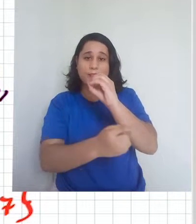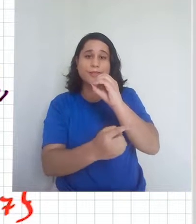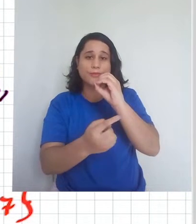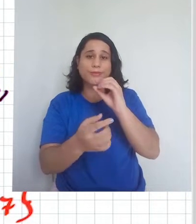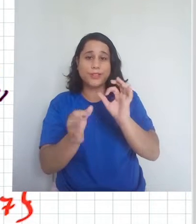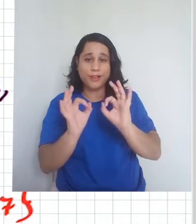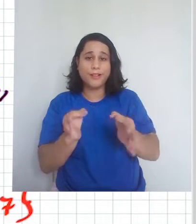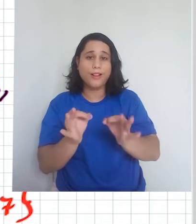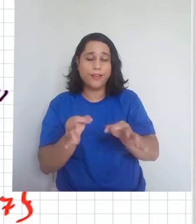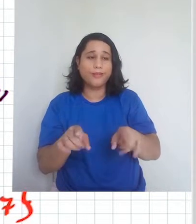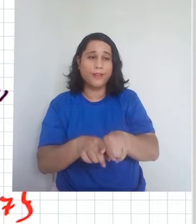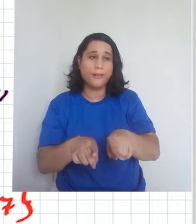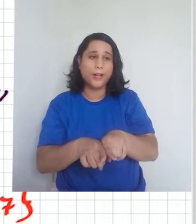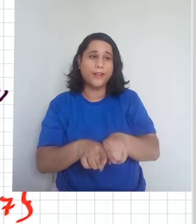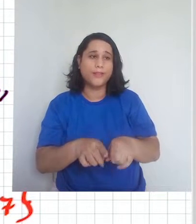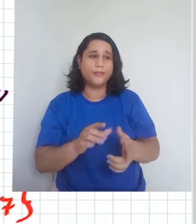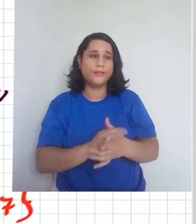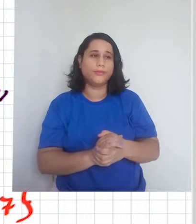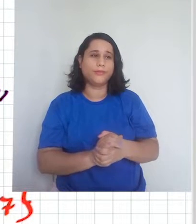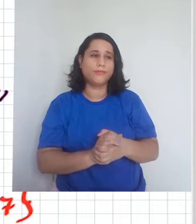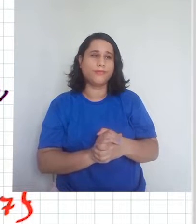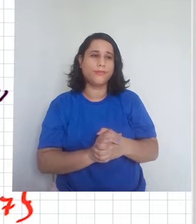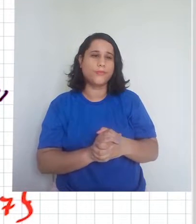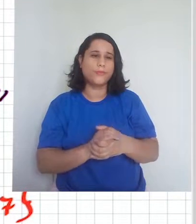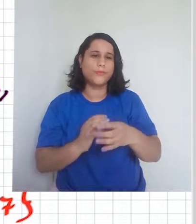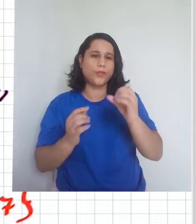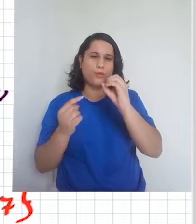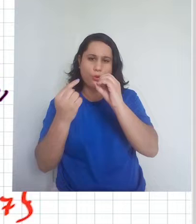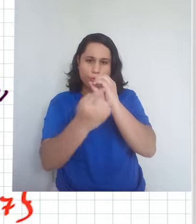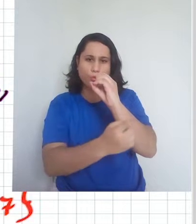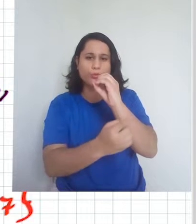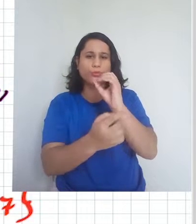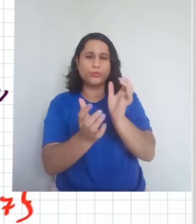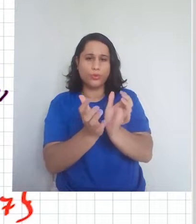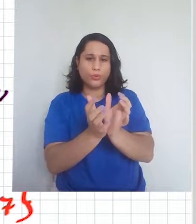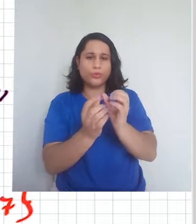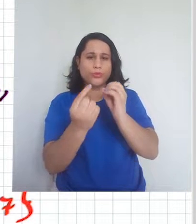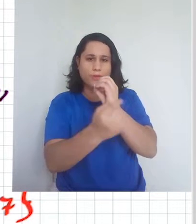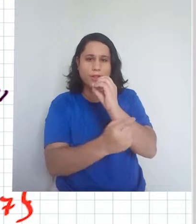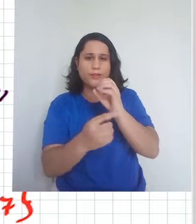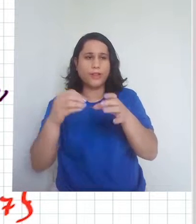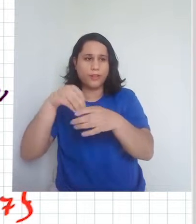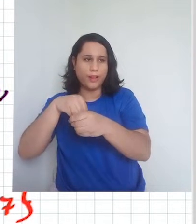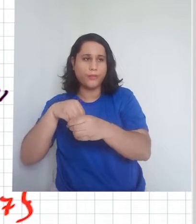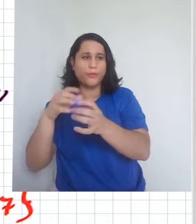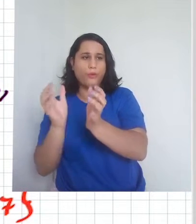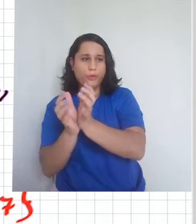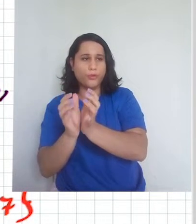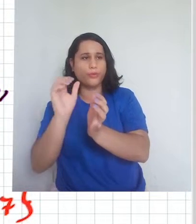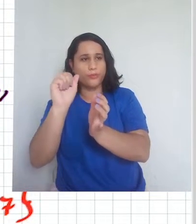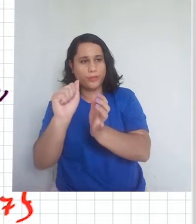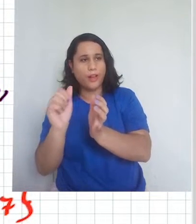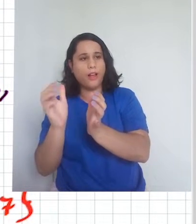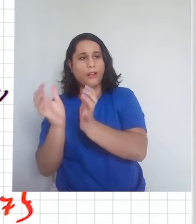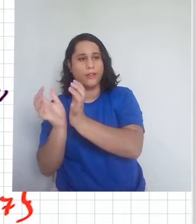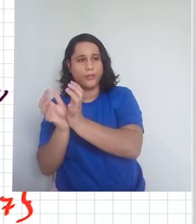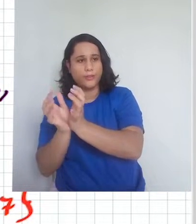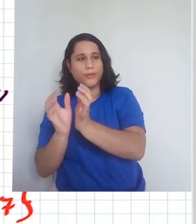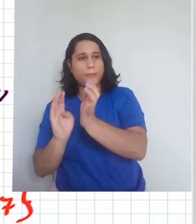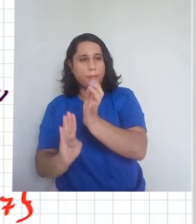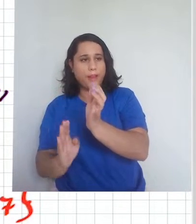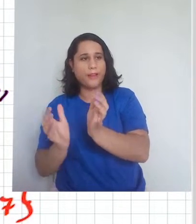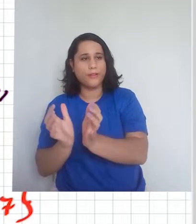está correta, está correta. O conjunto vazio também, né, está dentro de C.